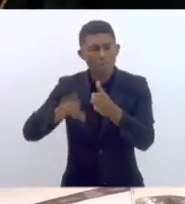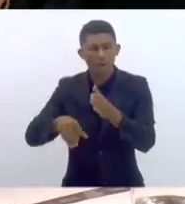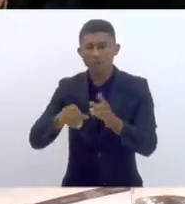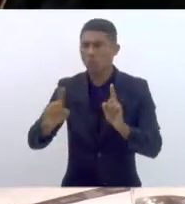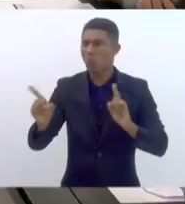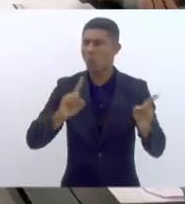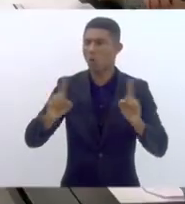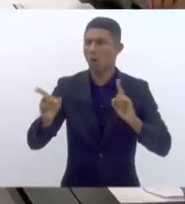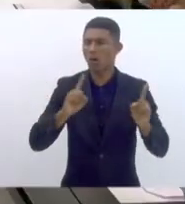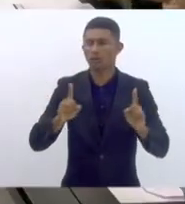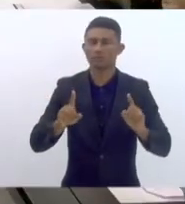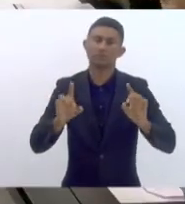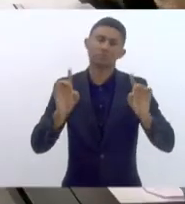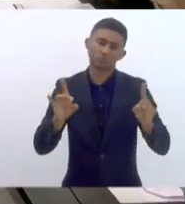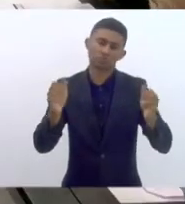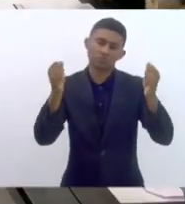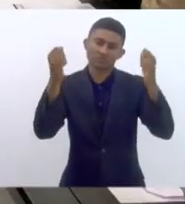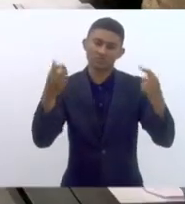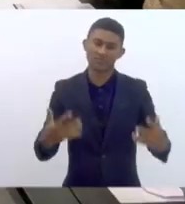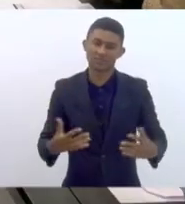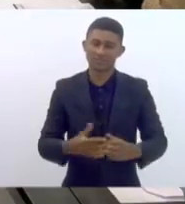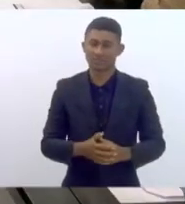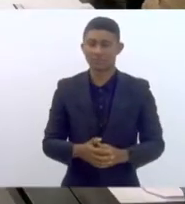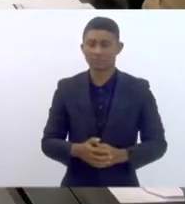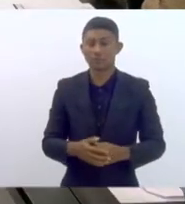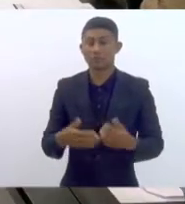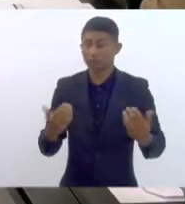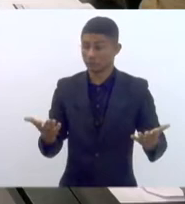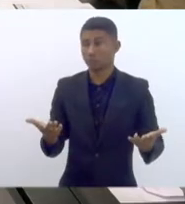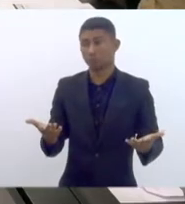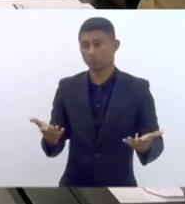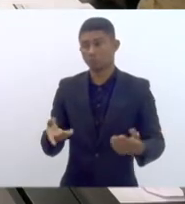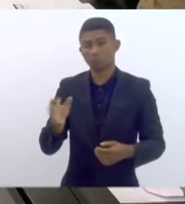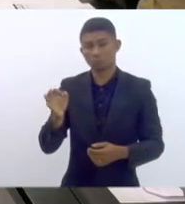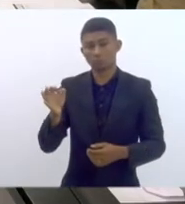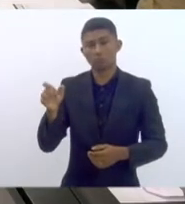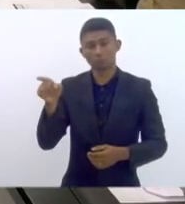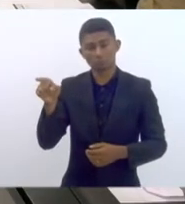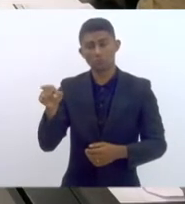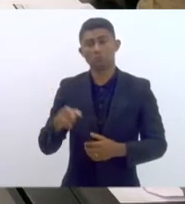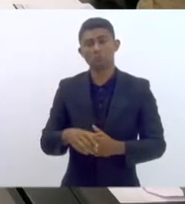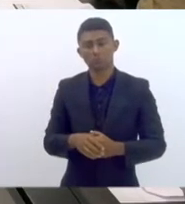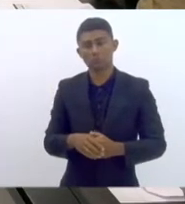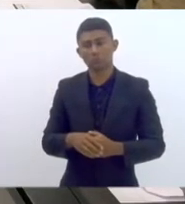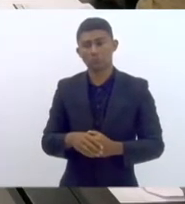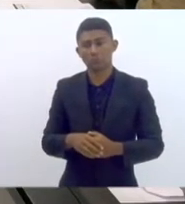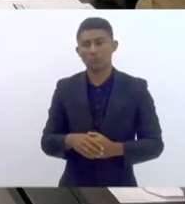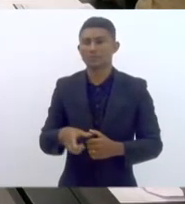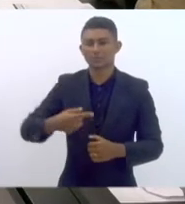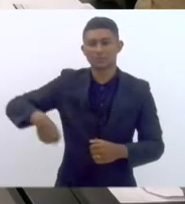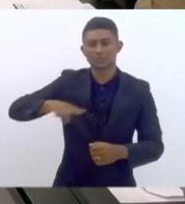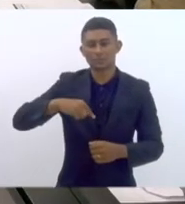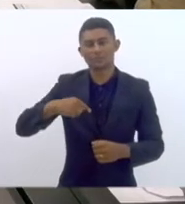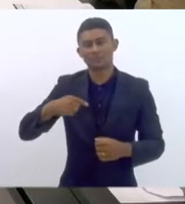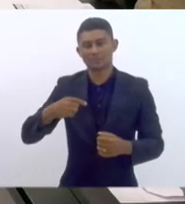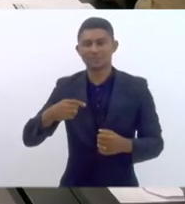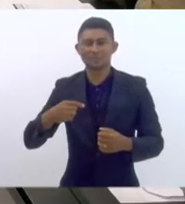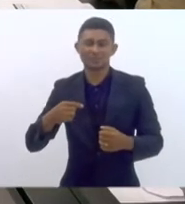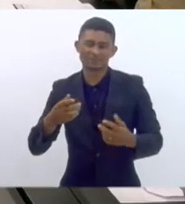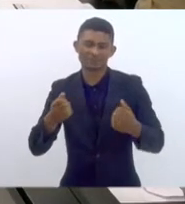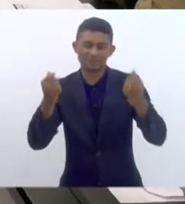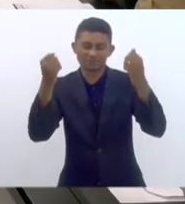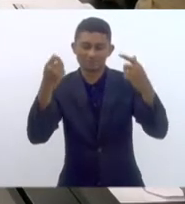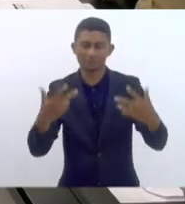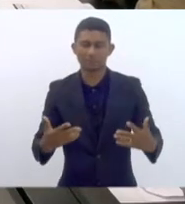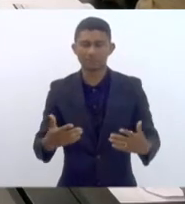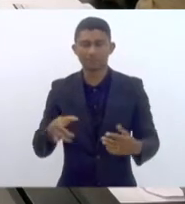É só ilustrar aqui, né, porque a gente está fazendo para nivelar o conhecimento, a